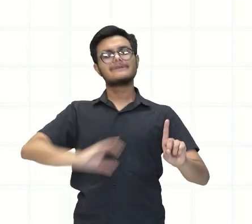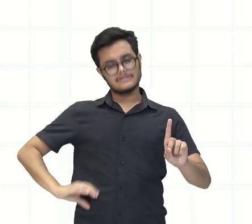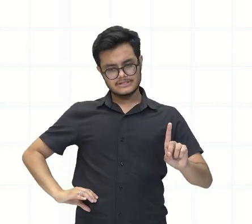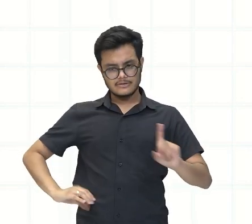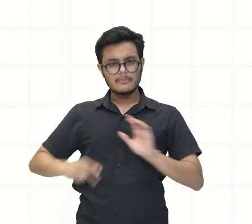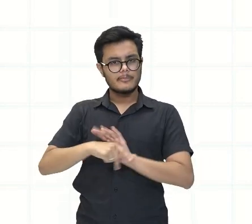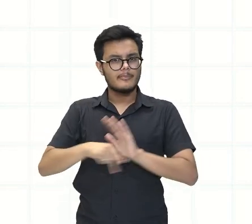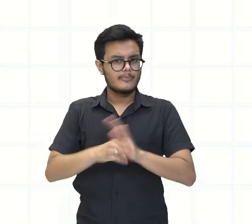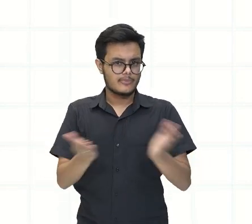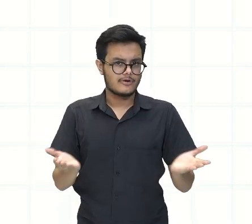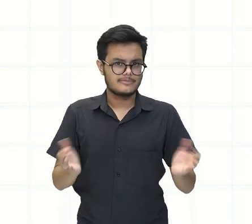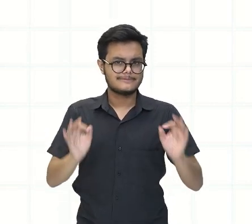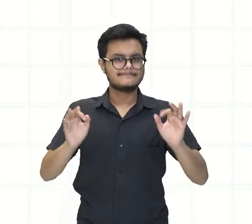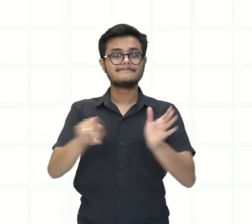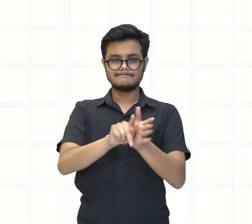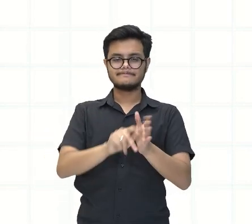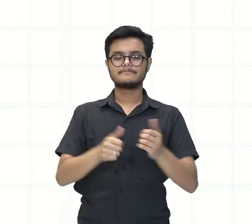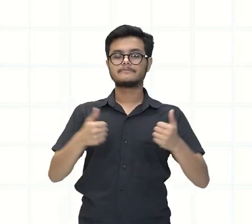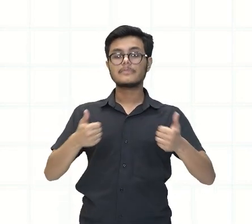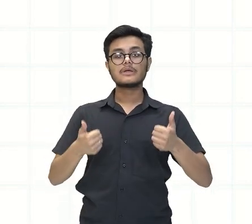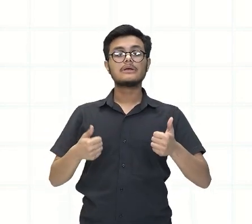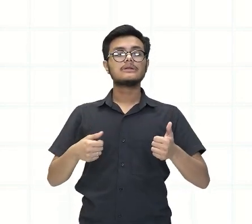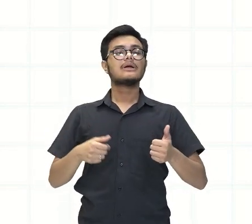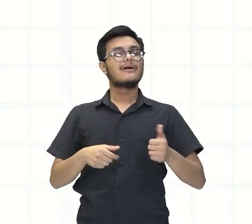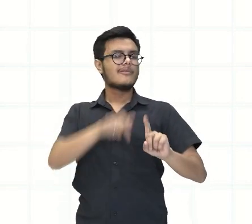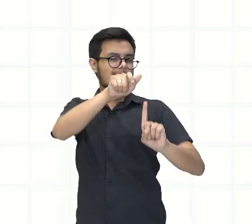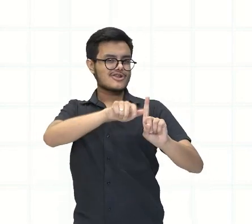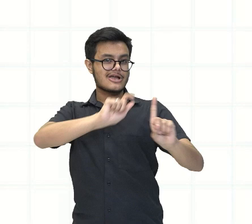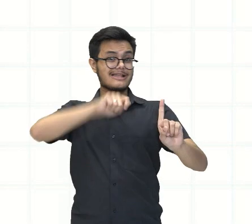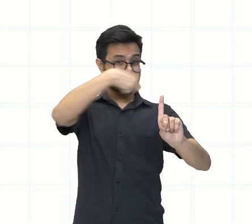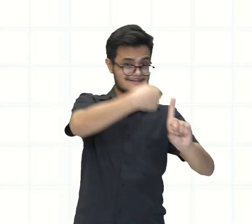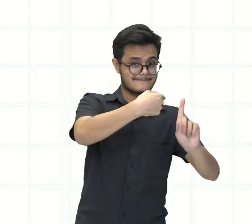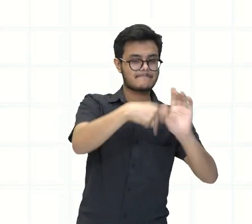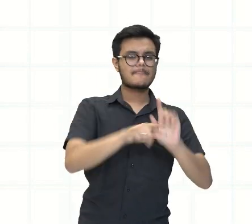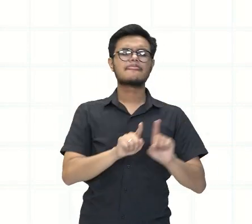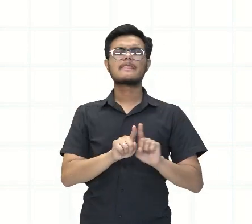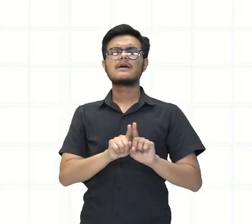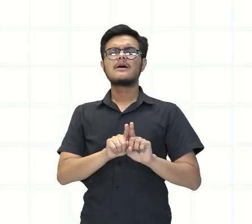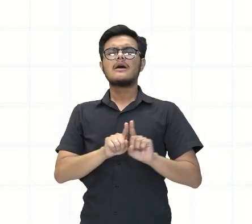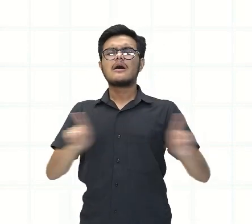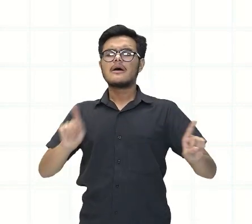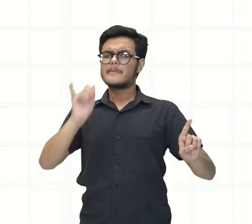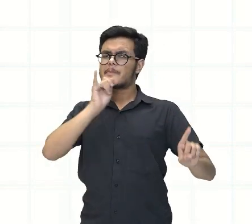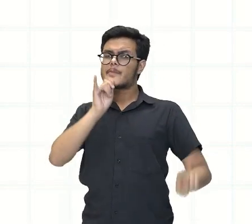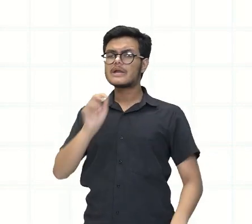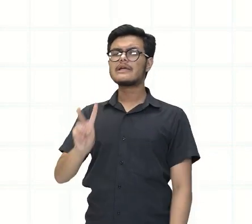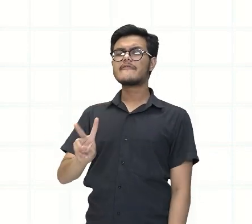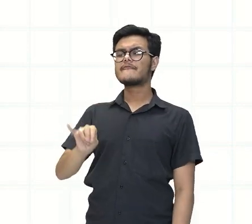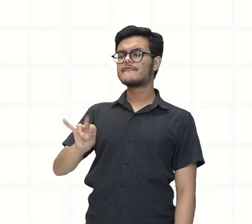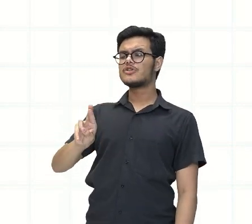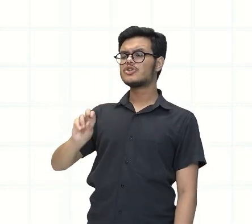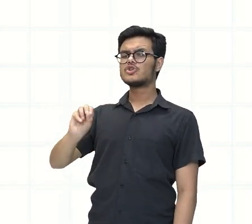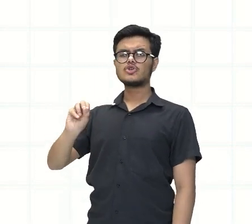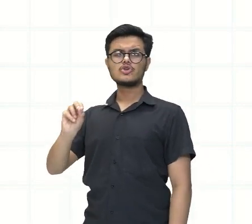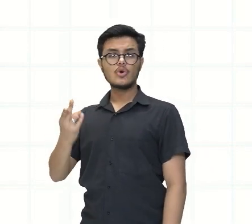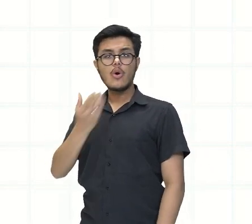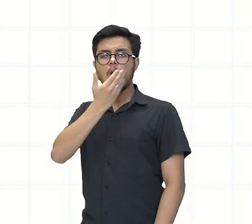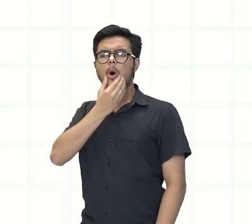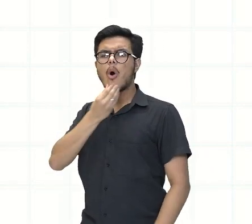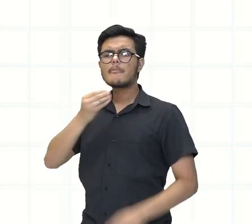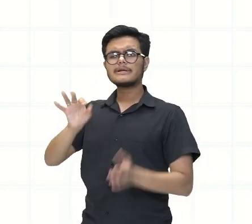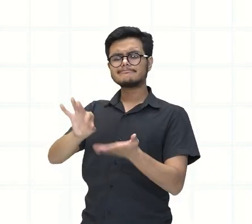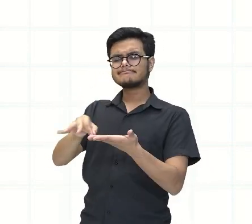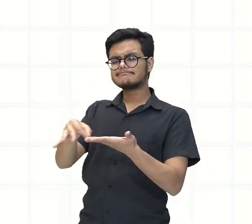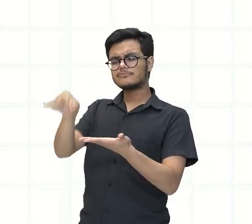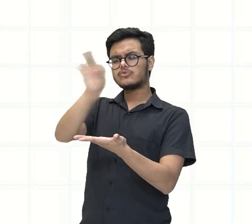ele tornou-se. Então, predicado nominal. Agora, quando eu digo João virou a folha, aí neste caso aqui é a ação, né? Vai